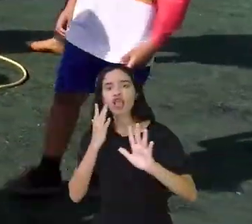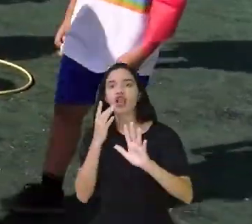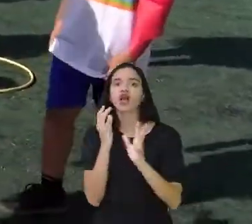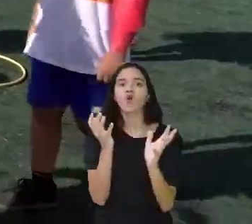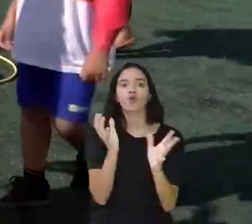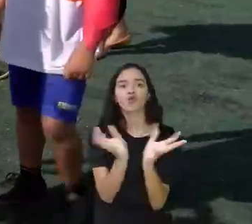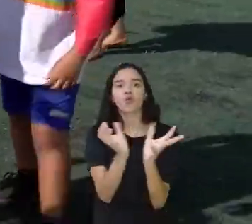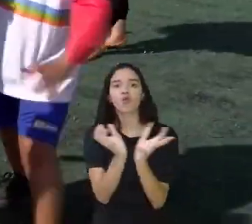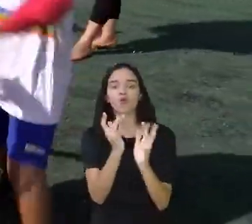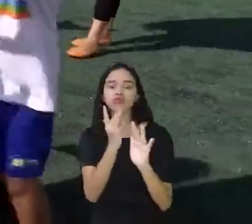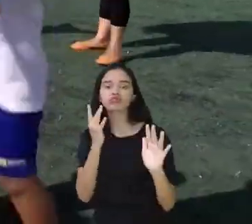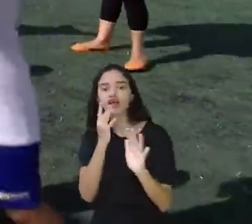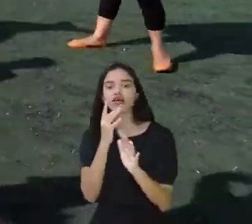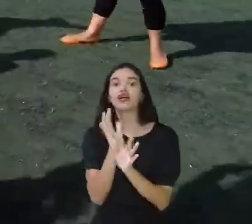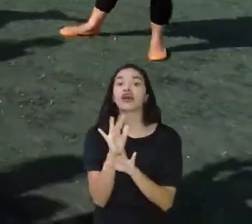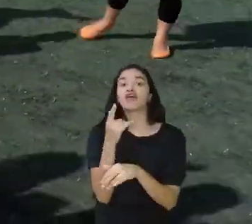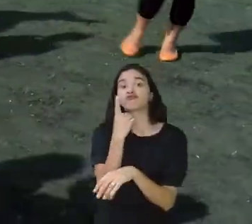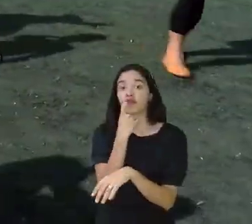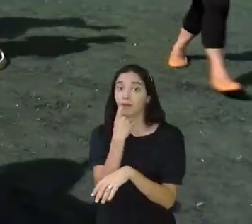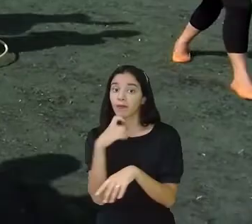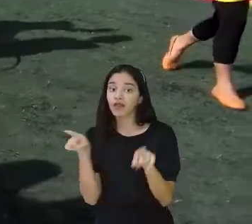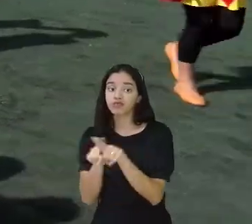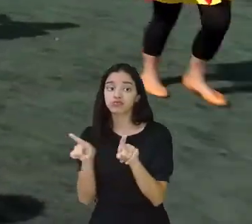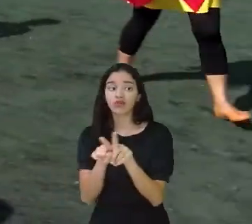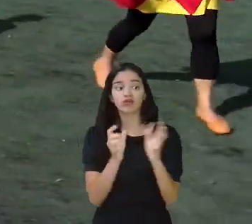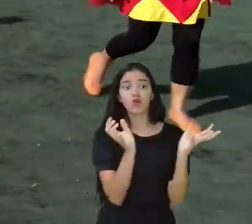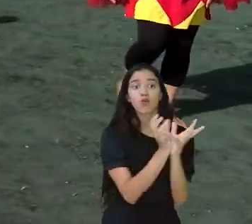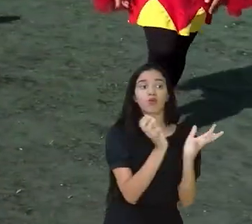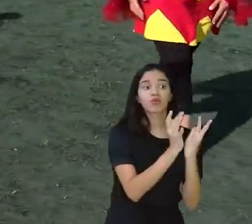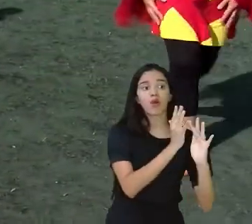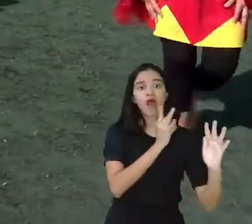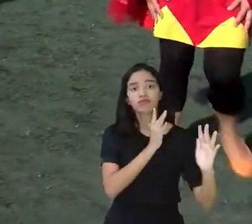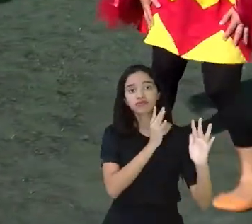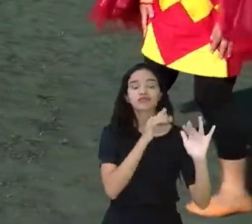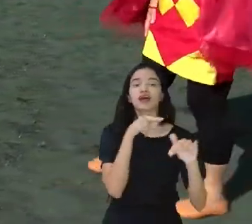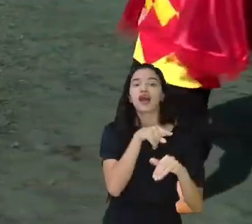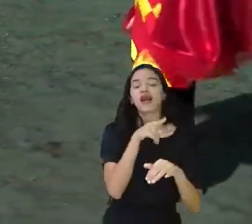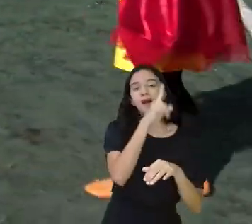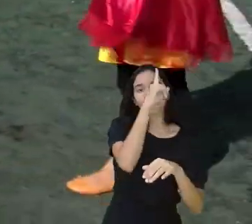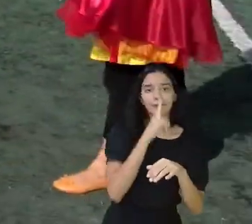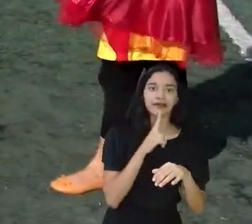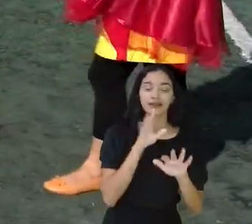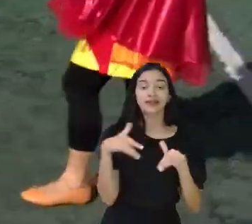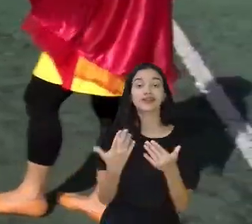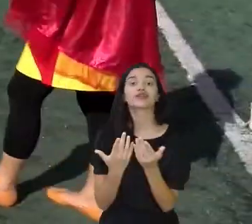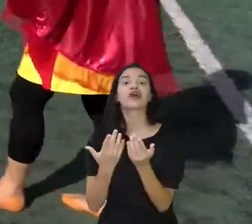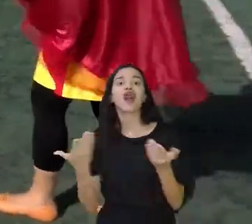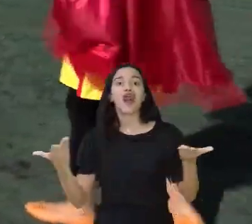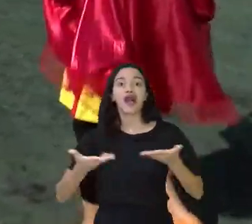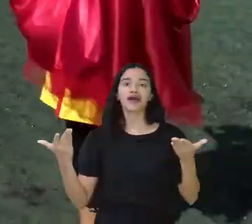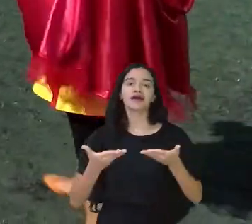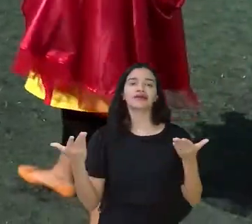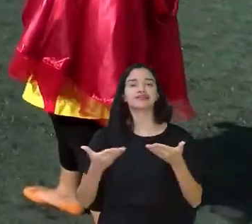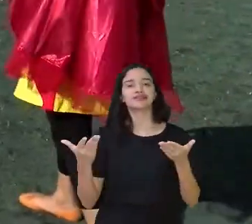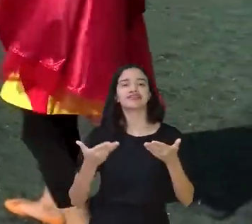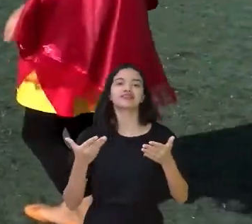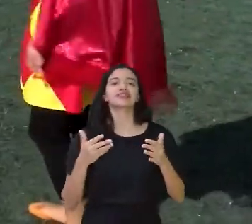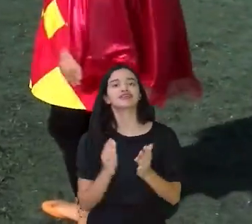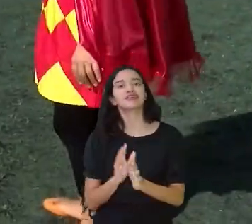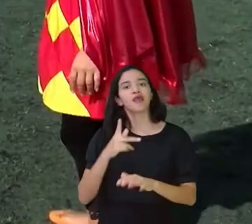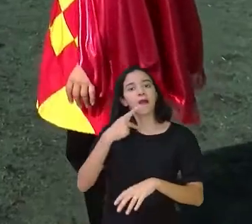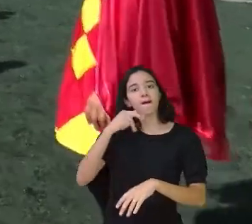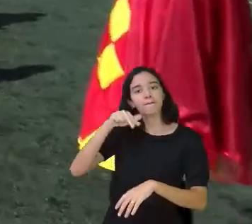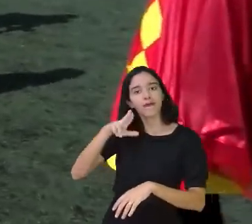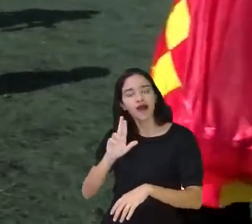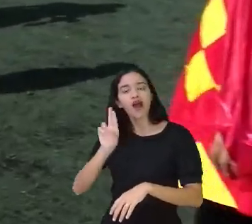vermelhinhos. E os amarelinhos lá, né? Alguém para sair para o ímpar. Cadê a faz fila, faz fila.